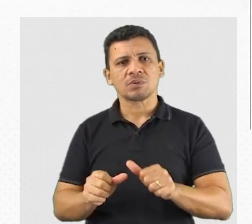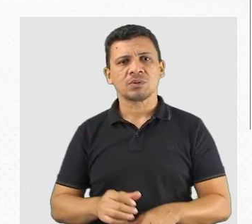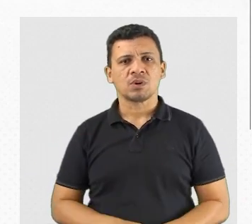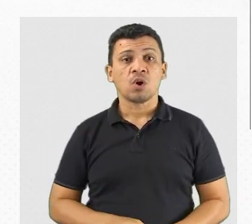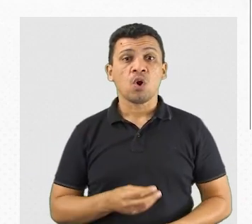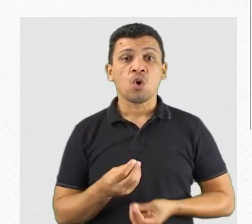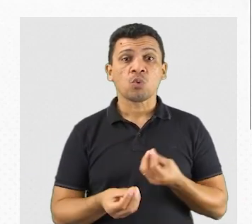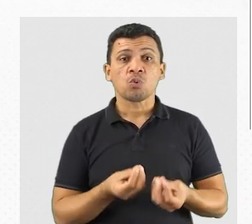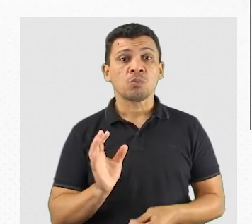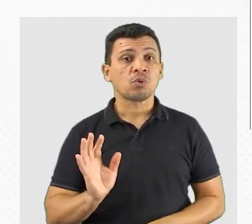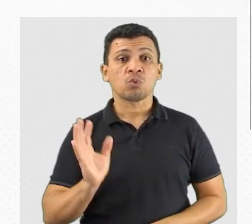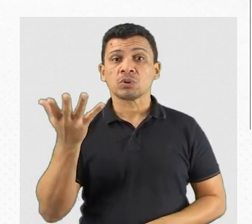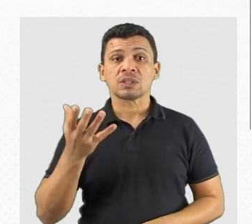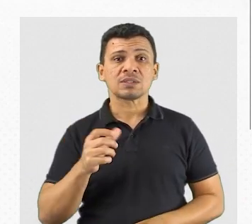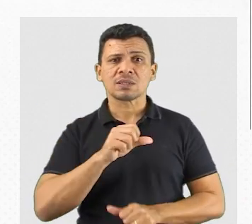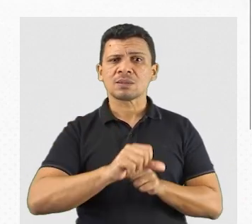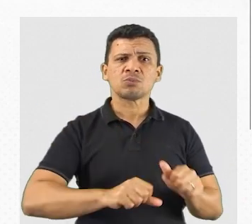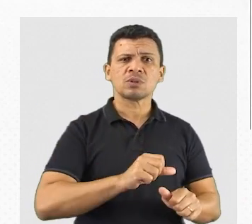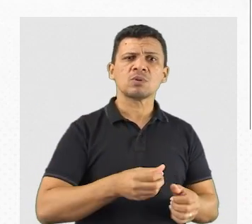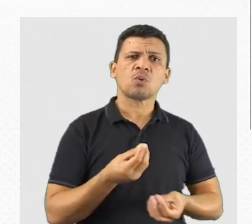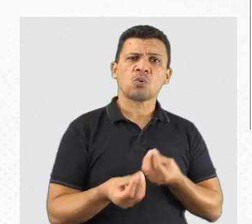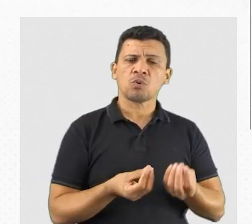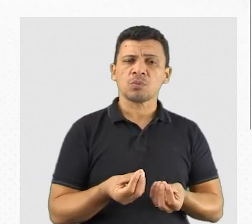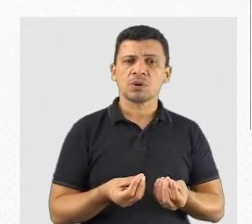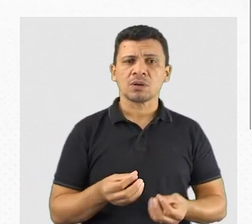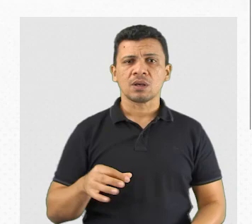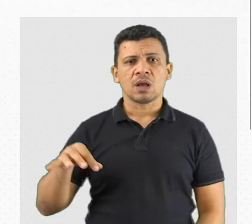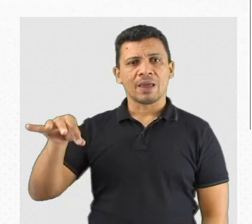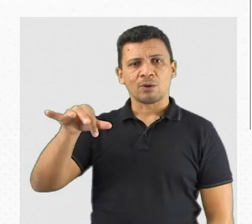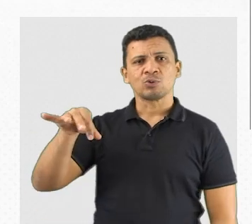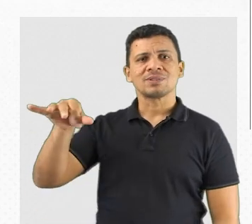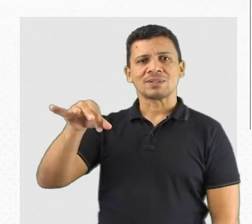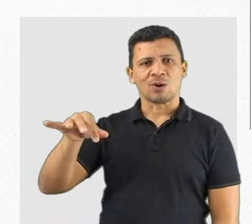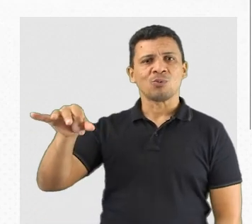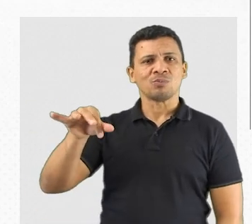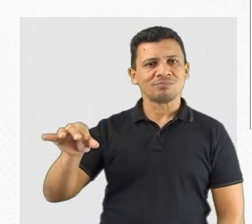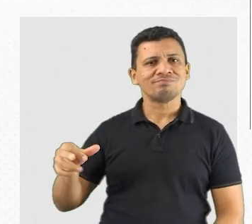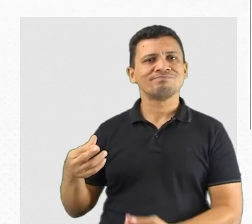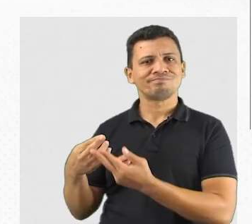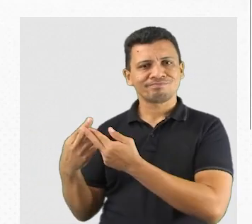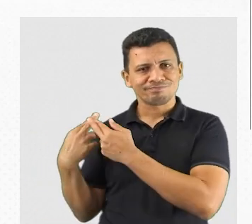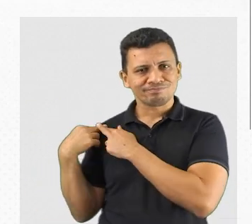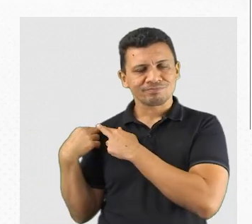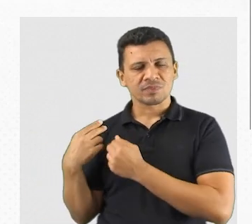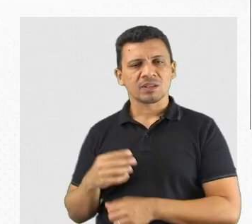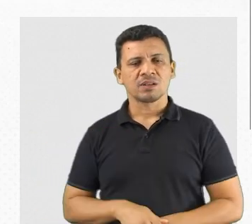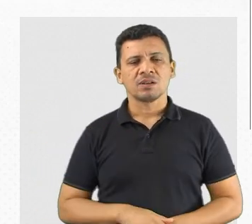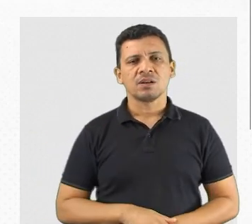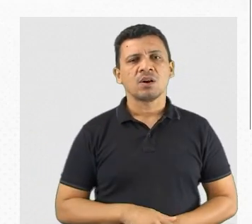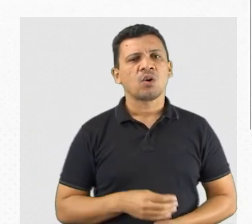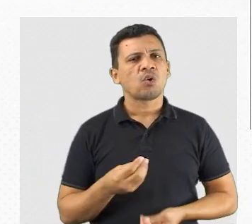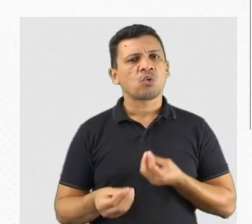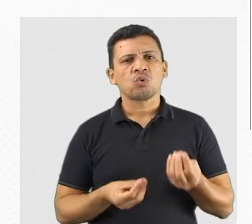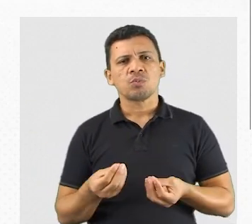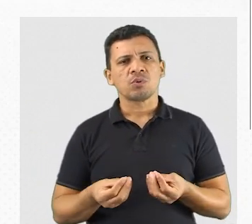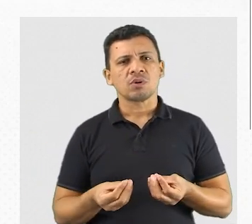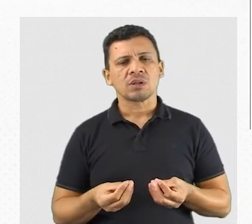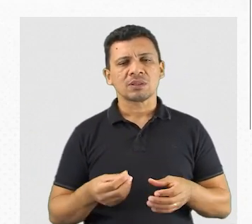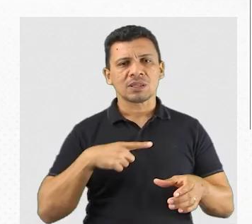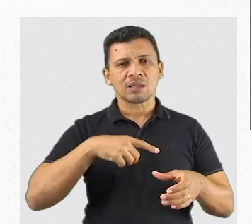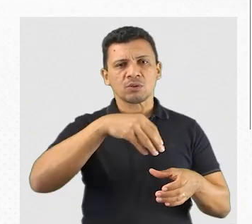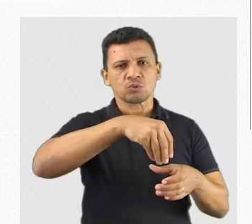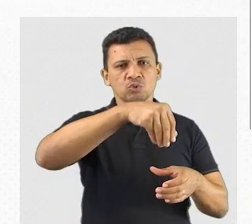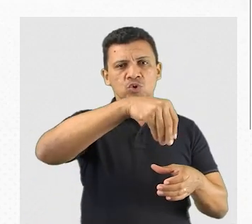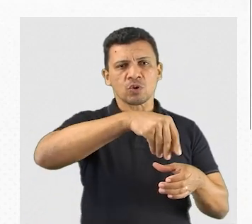esses efeitos? O sal, o soluto não volátil. Mas em quem que está causando esses efeitos? No solvente